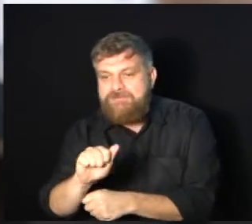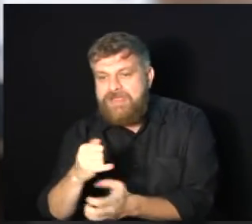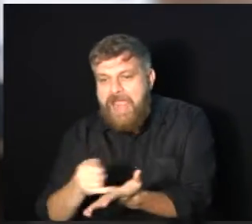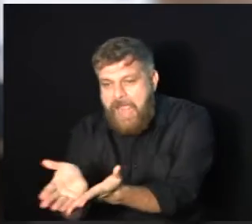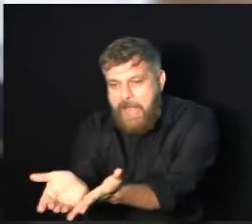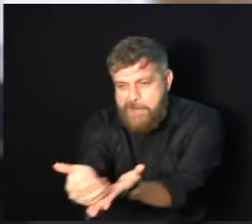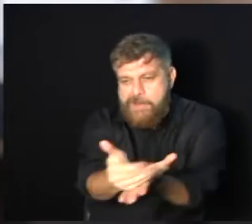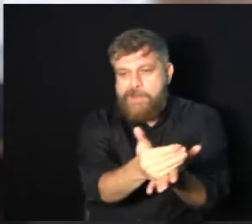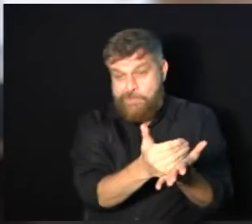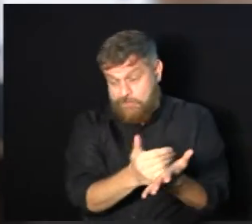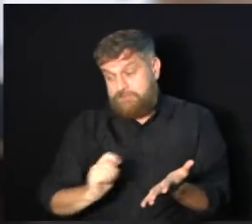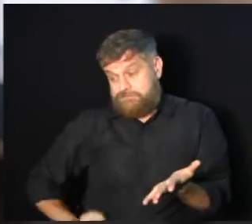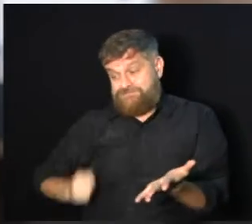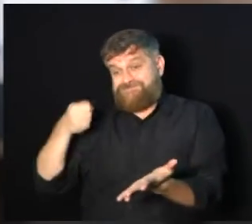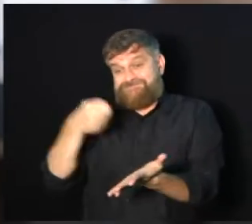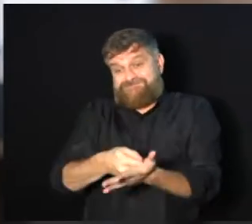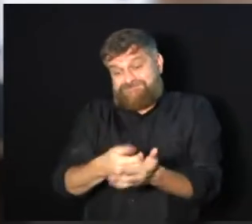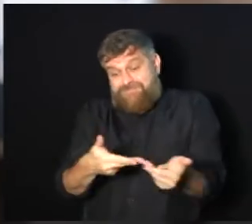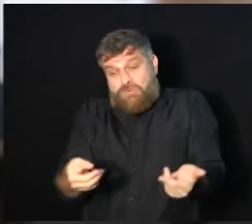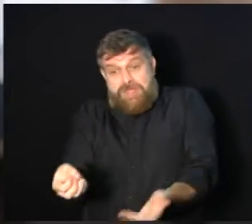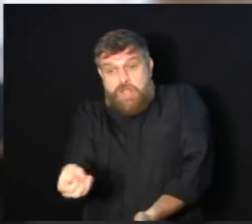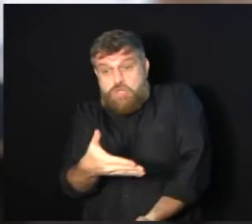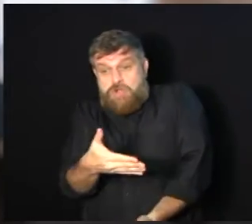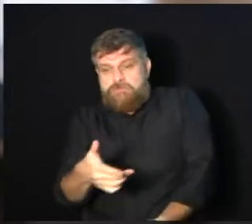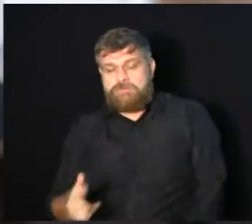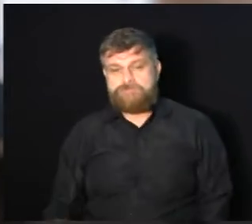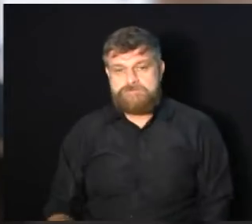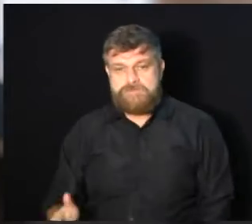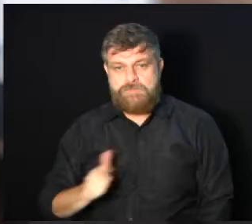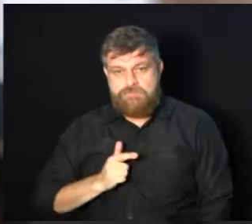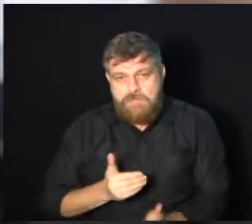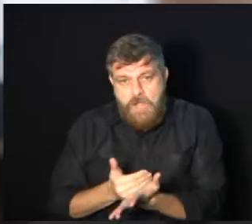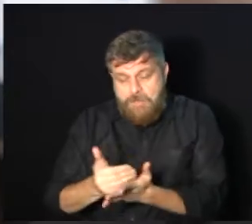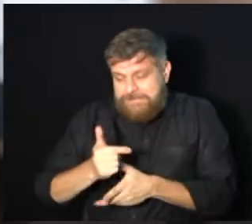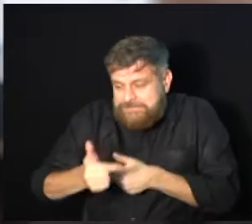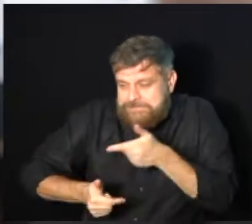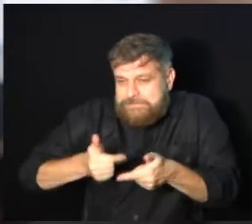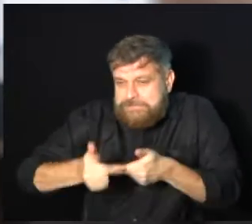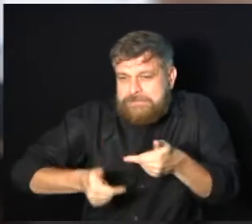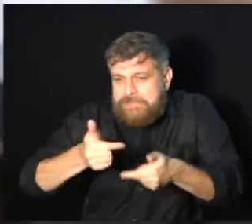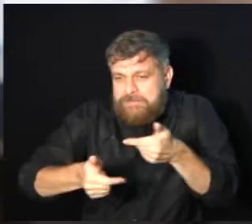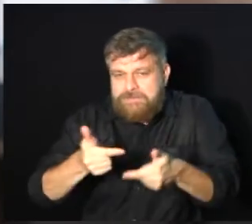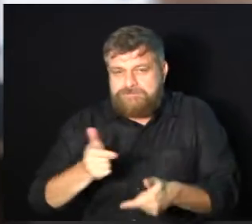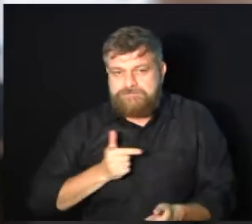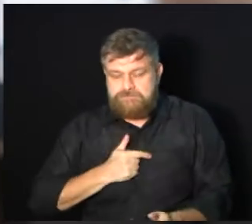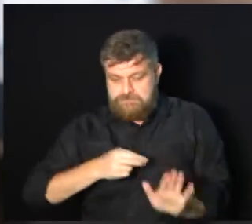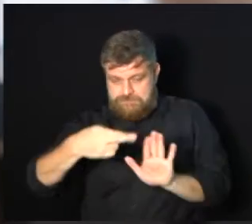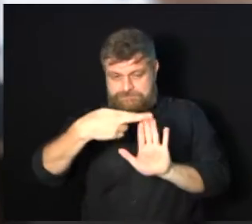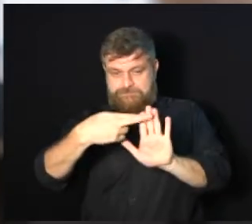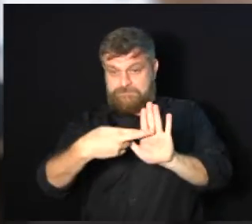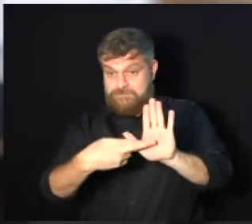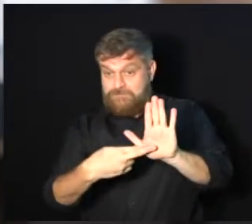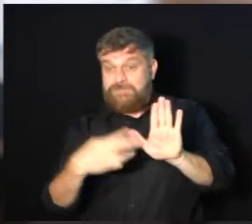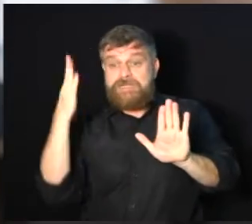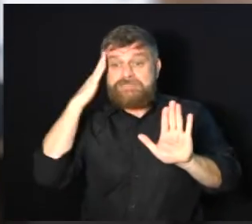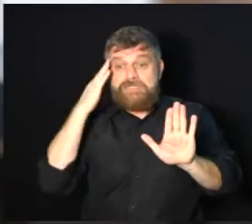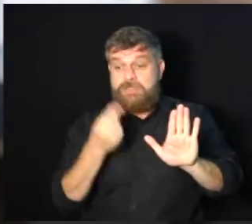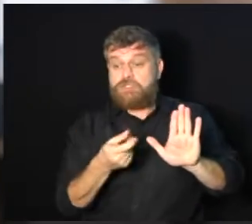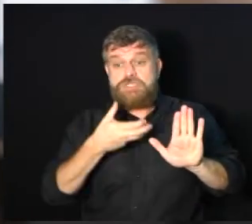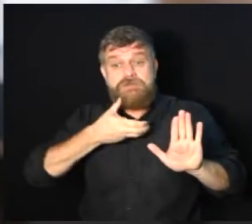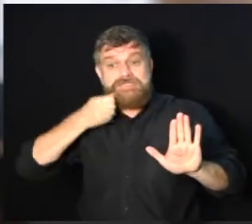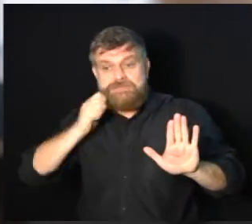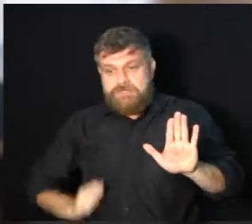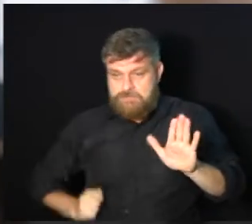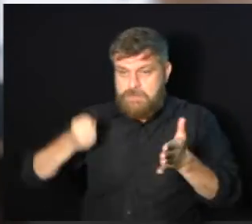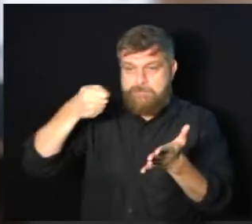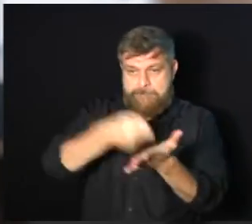sentido, tá? E aí você começa a trabalhar em cima de uma diretriz de orçamento para você